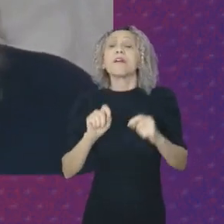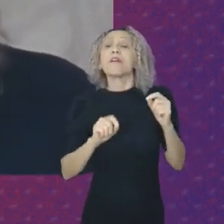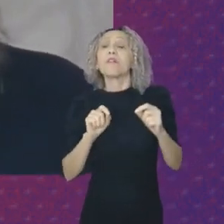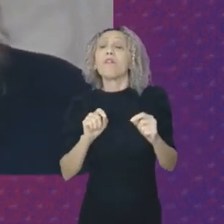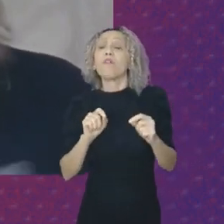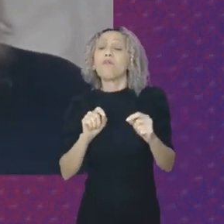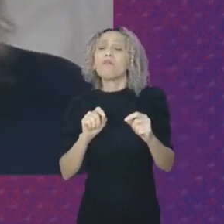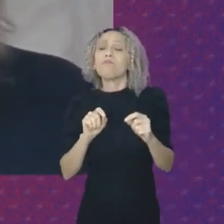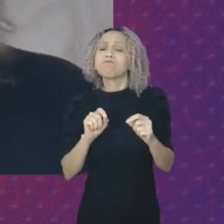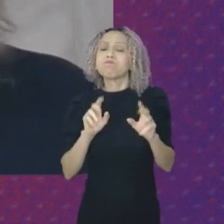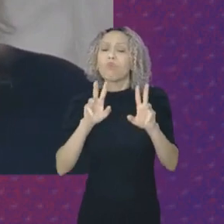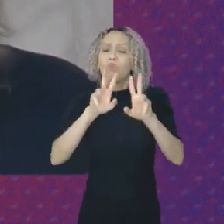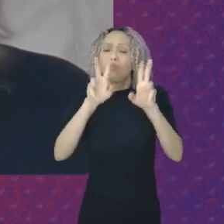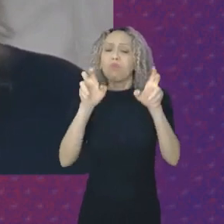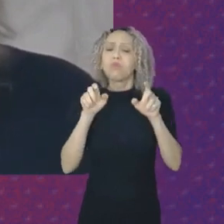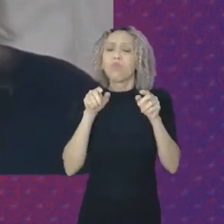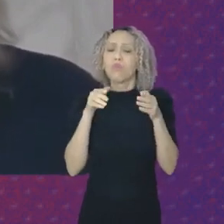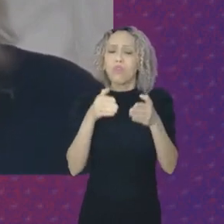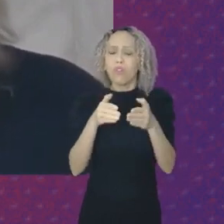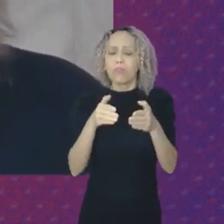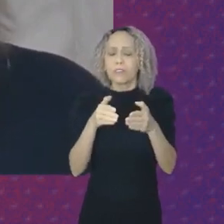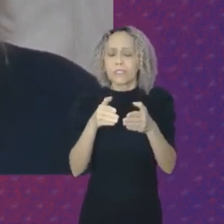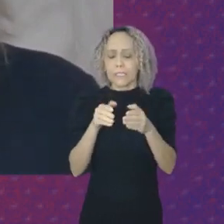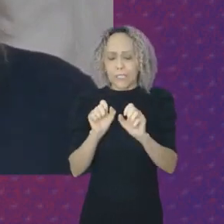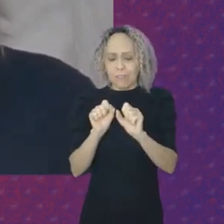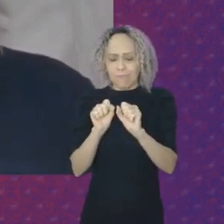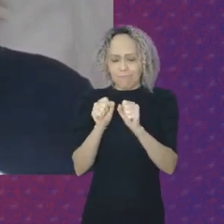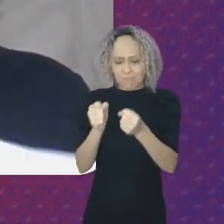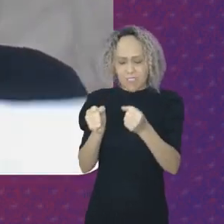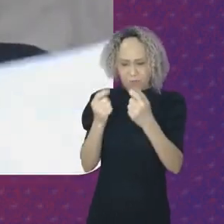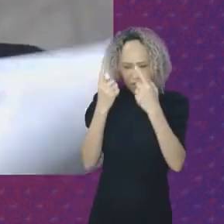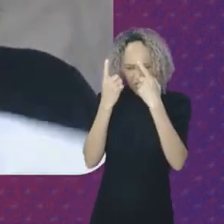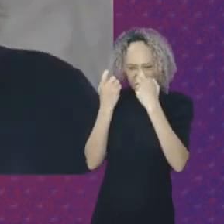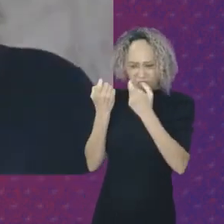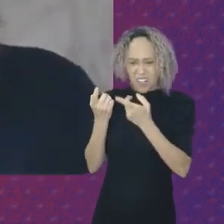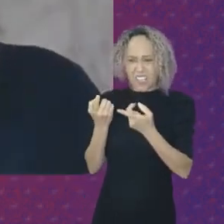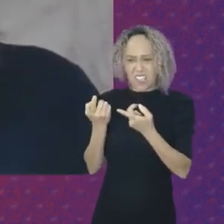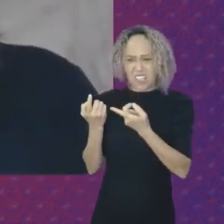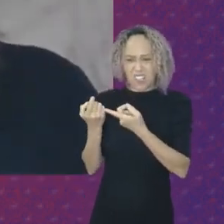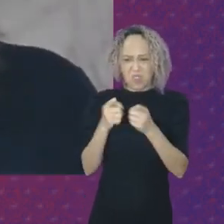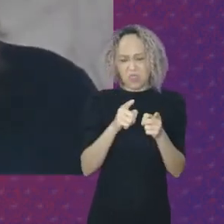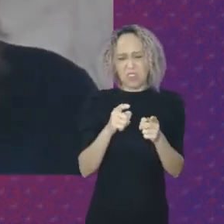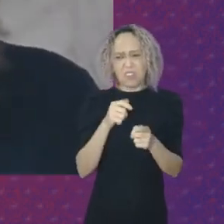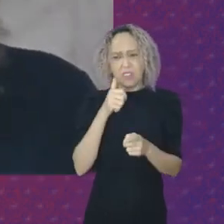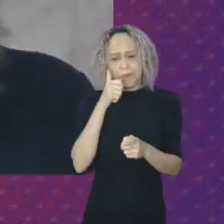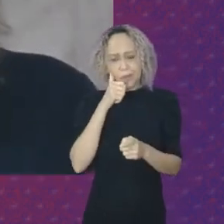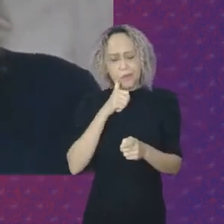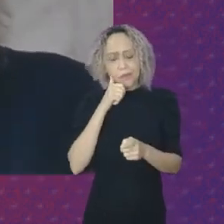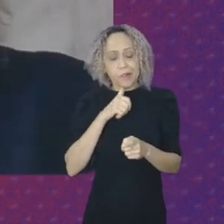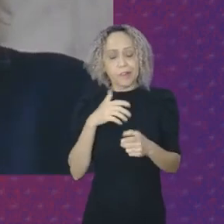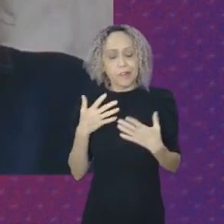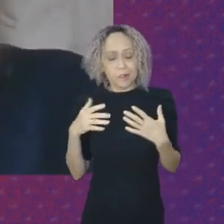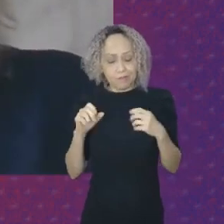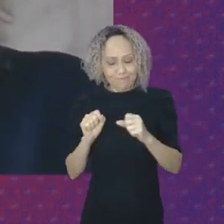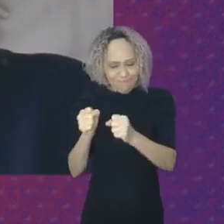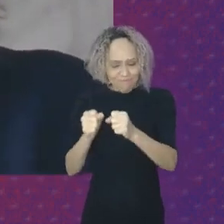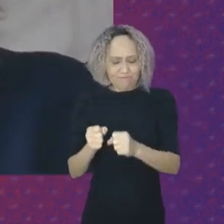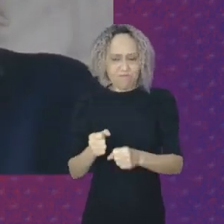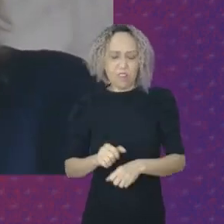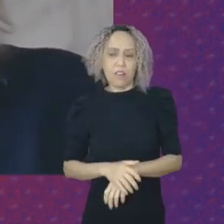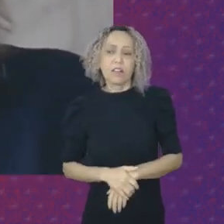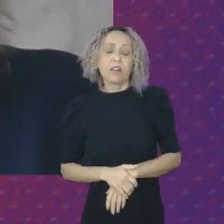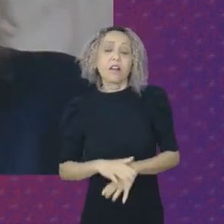à violência contra as mulheres. Bom, a reestruturação da central de atendimento